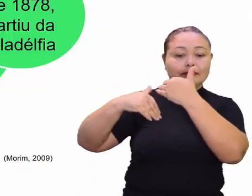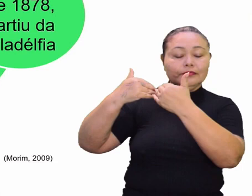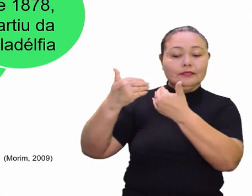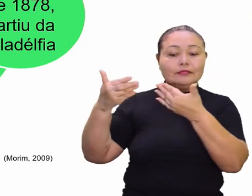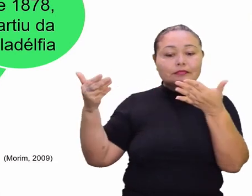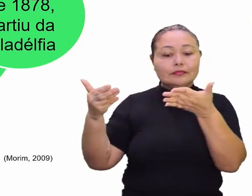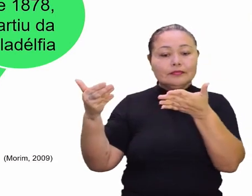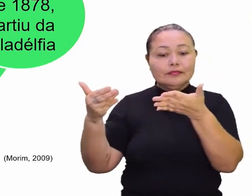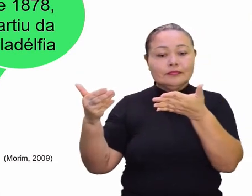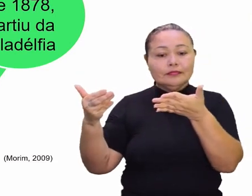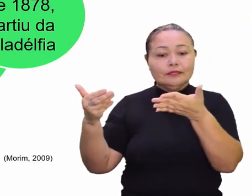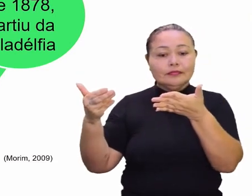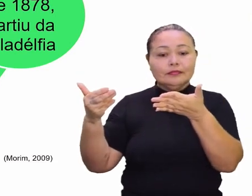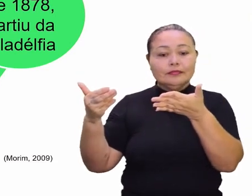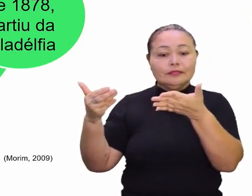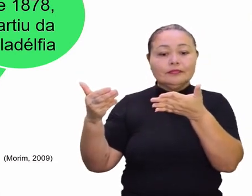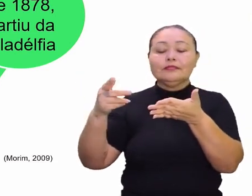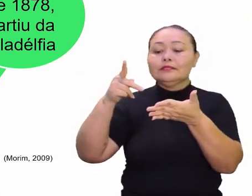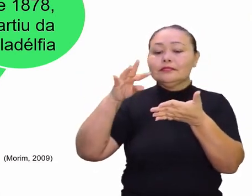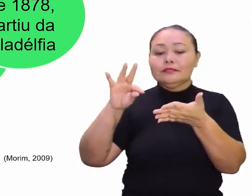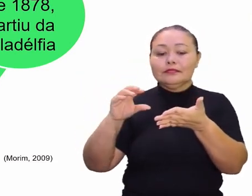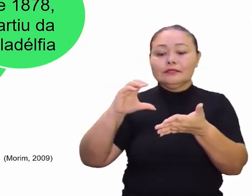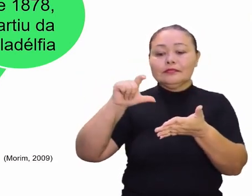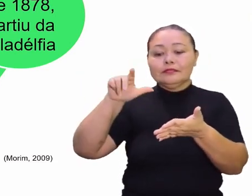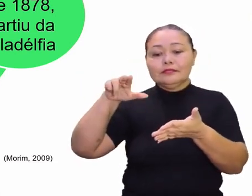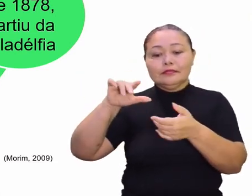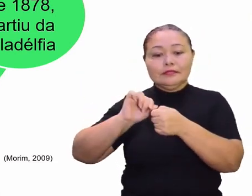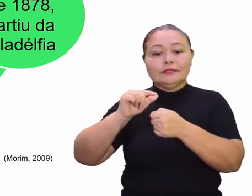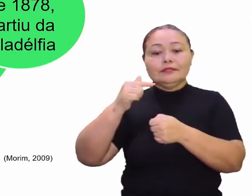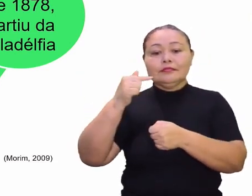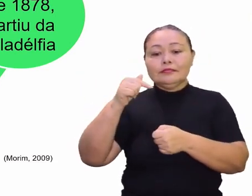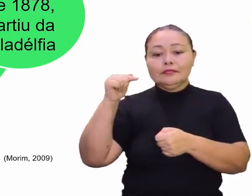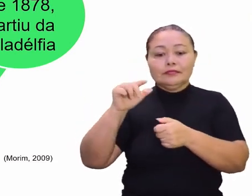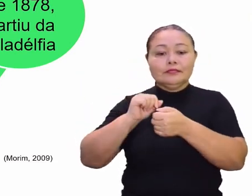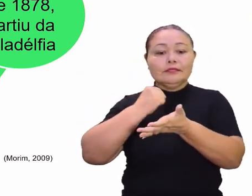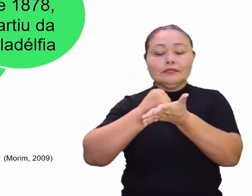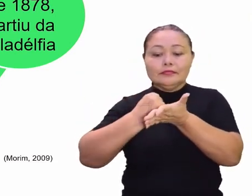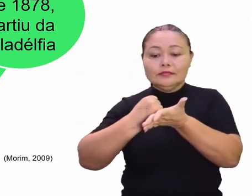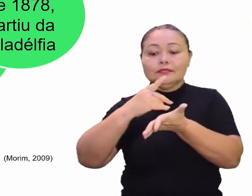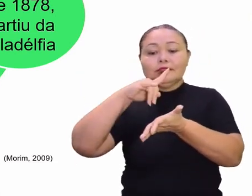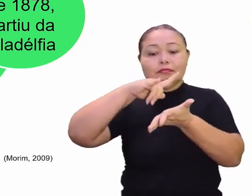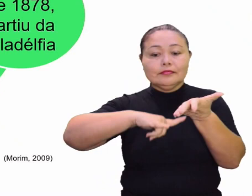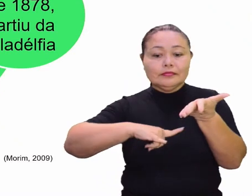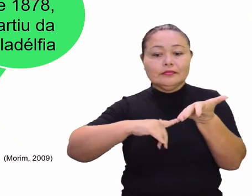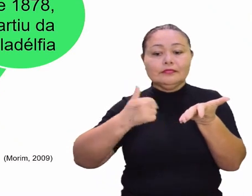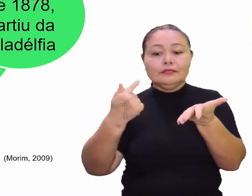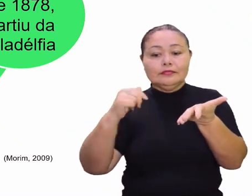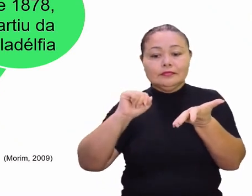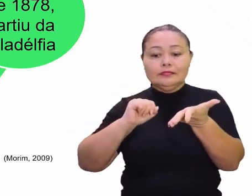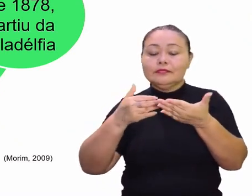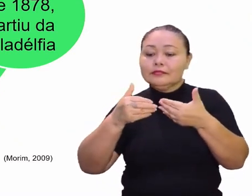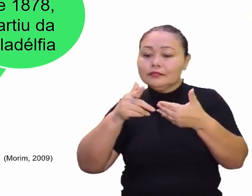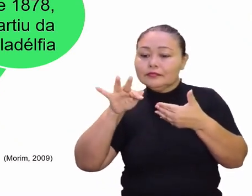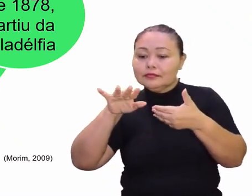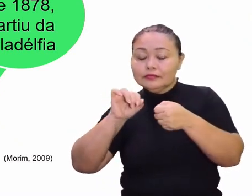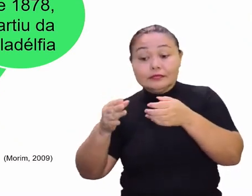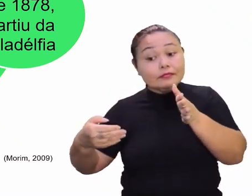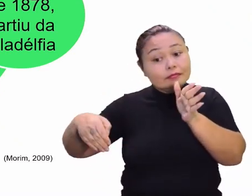desenvolvimento e atuação aqui da Pitt Collins. Em 77 foi assinado o contrato, em 78 partiu